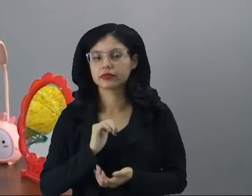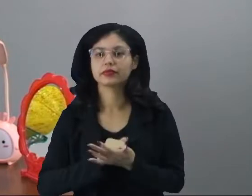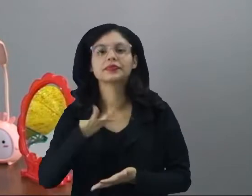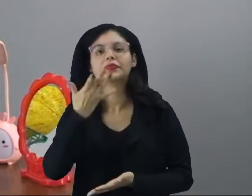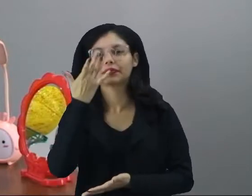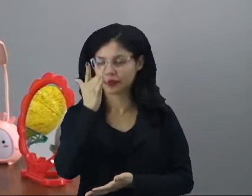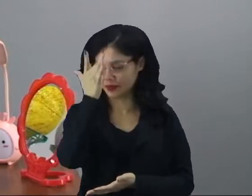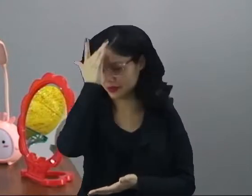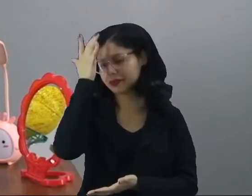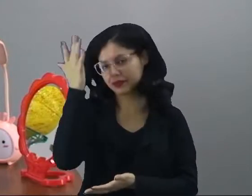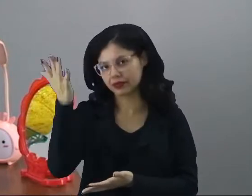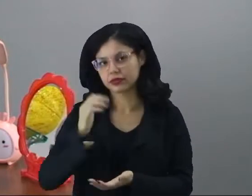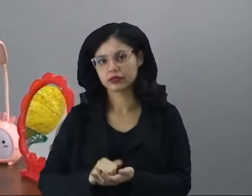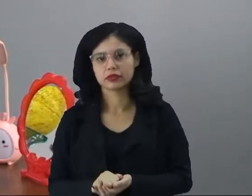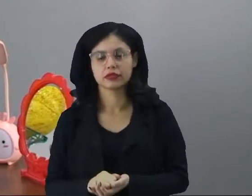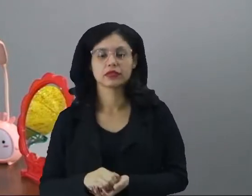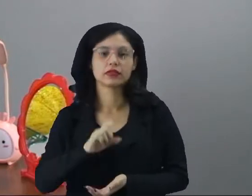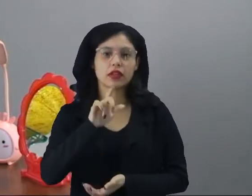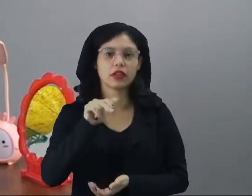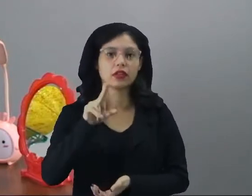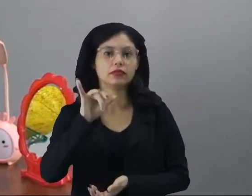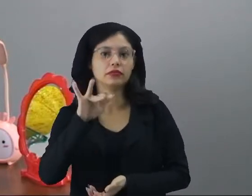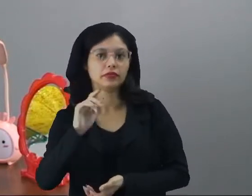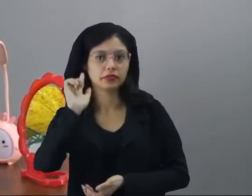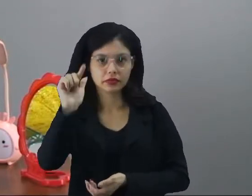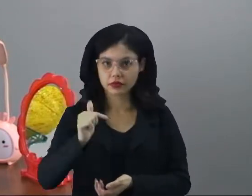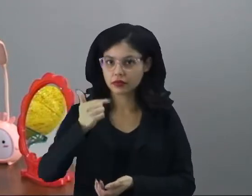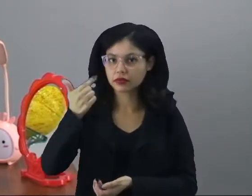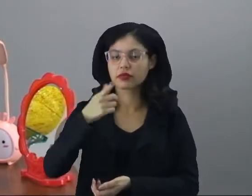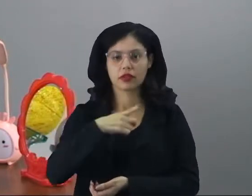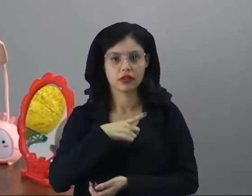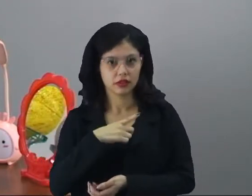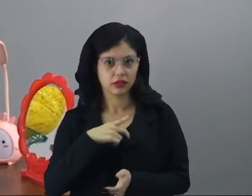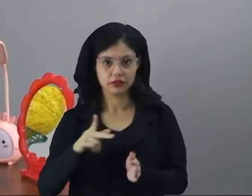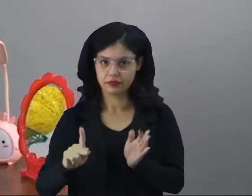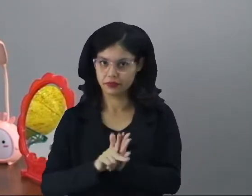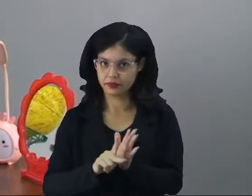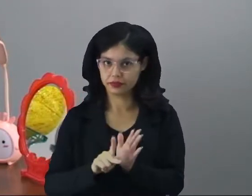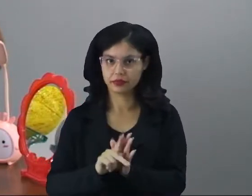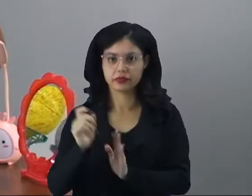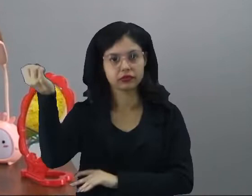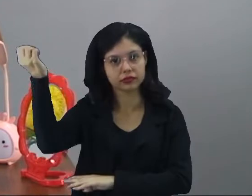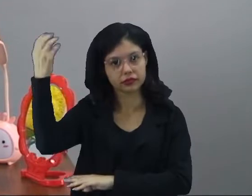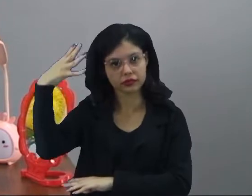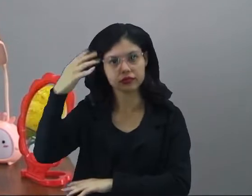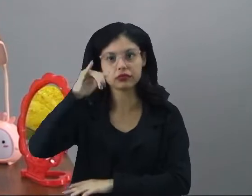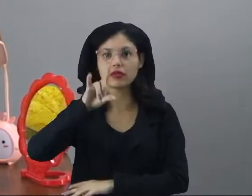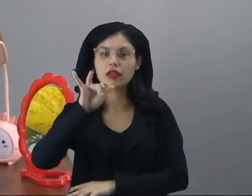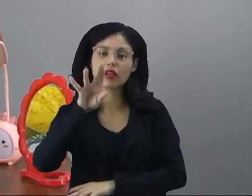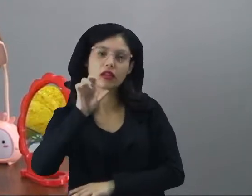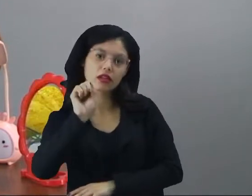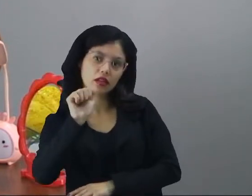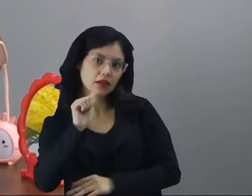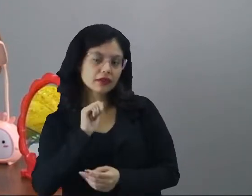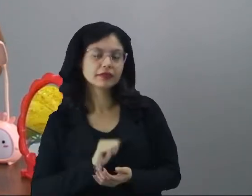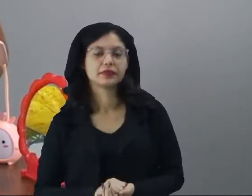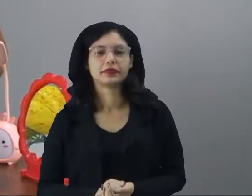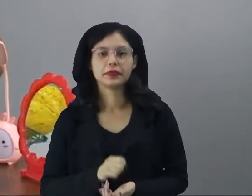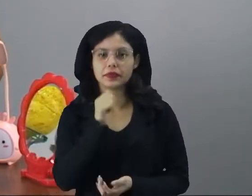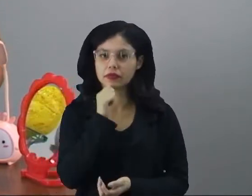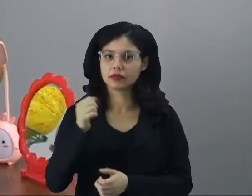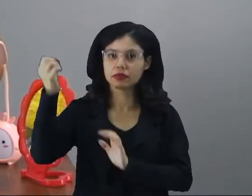bem facinho. Luminosos, aqueles que têm luz própria. E iluminados, aqueles